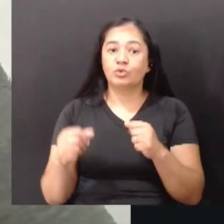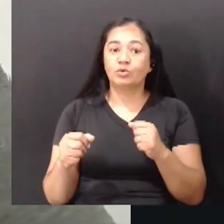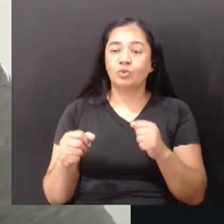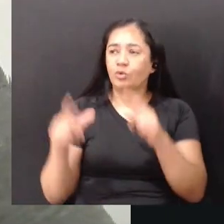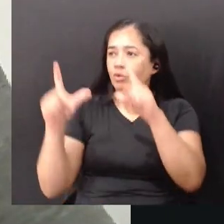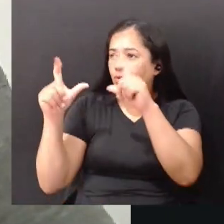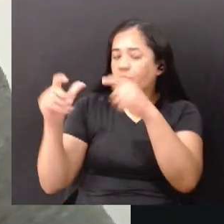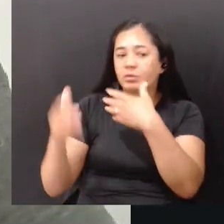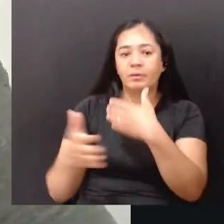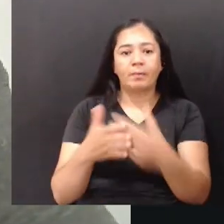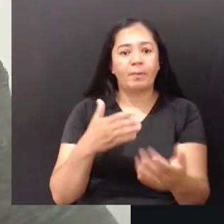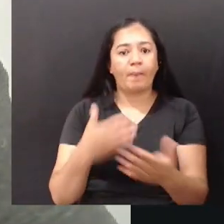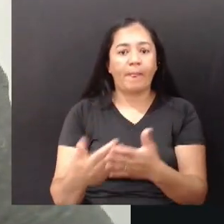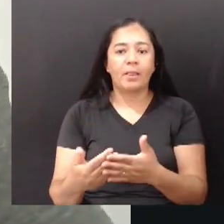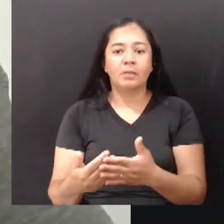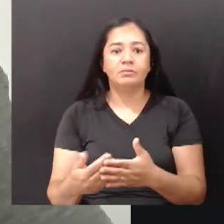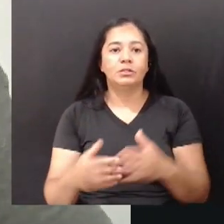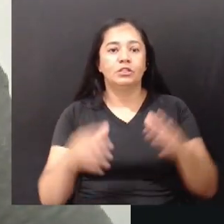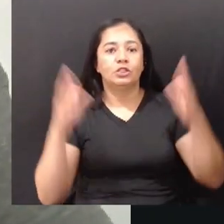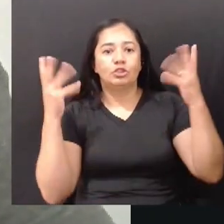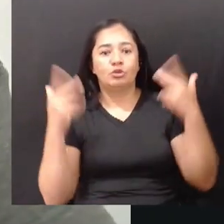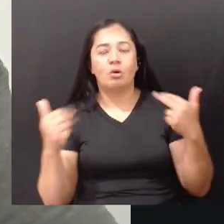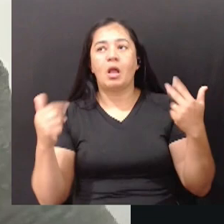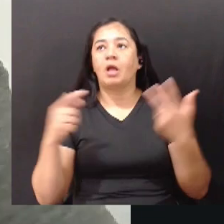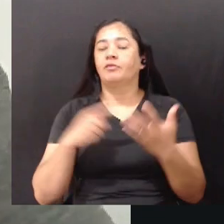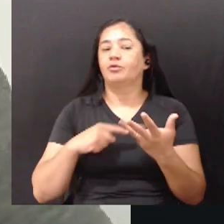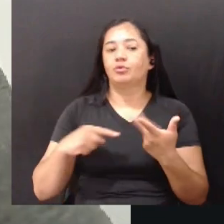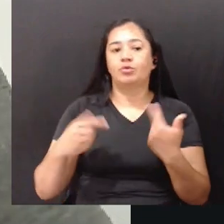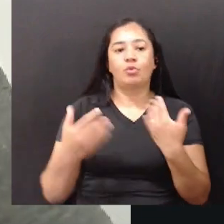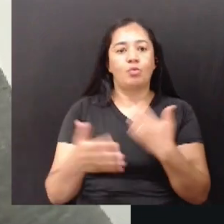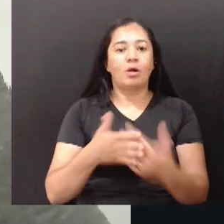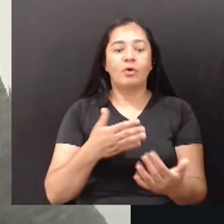porque todo registro, independente se é de uma ave, de um